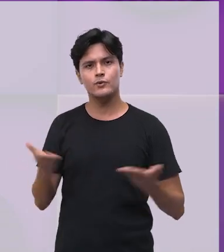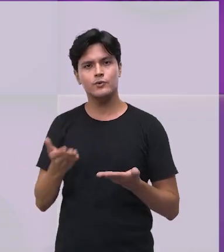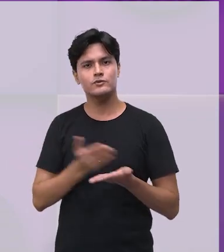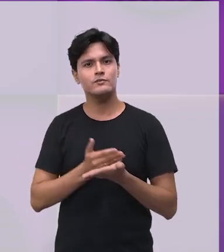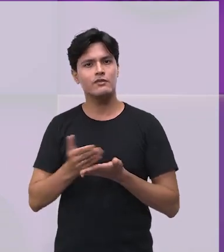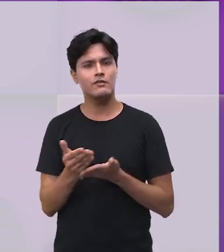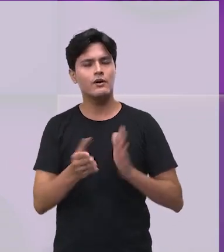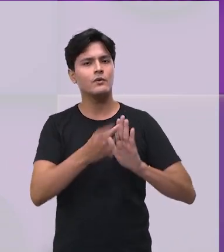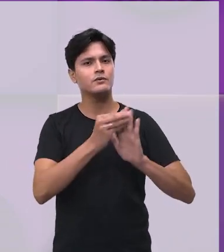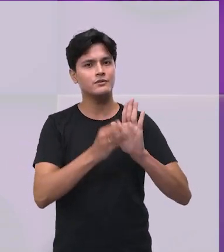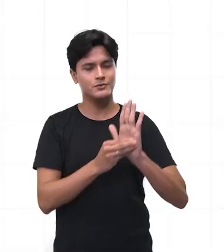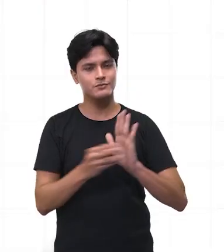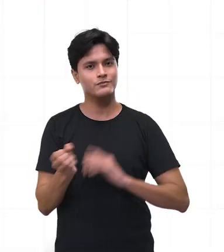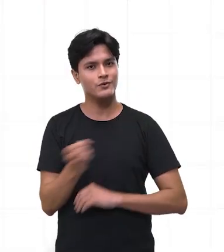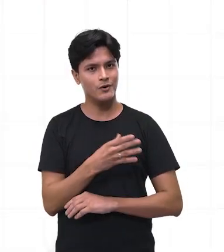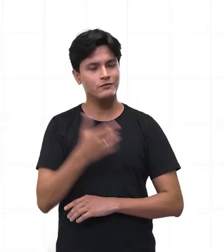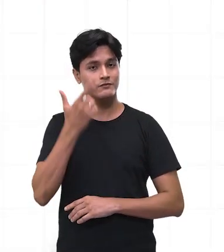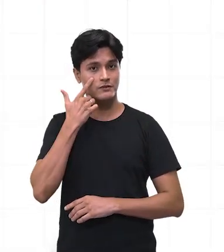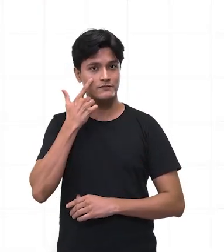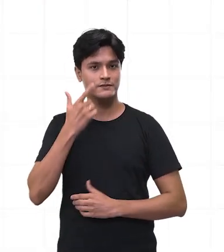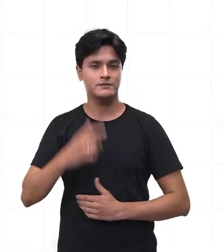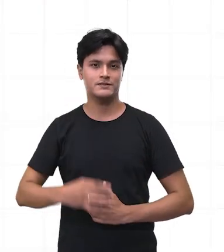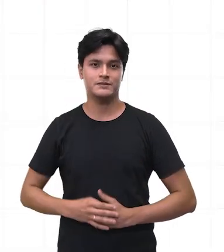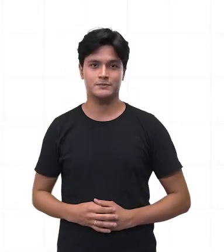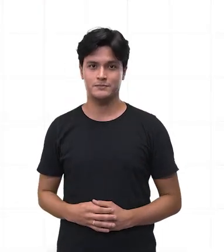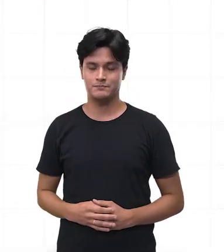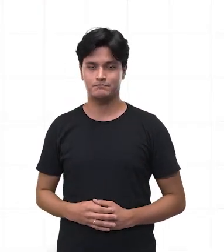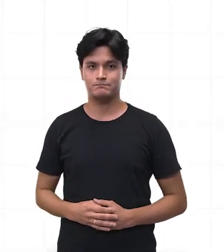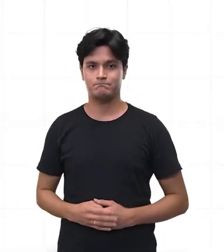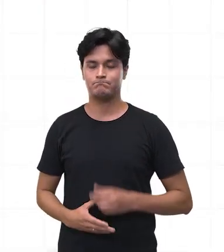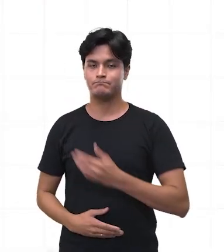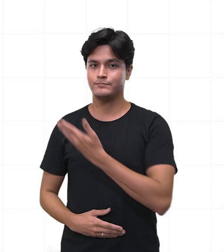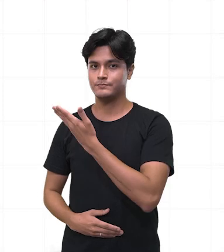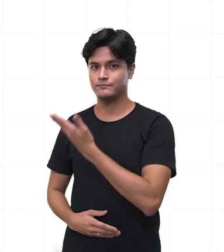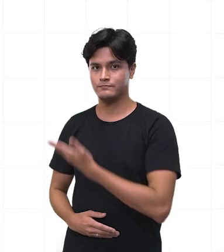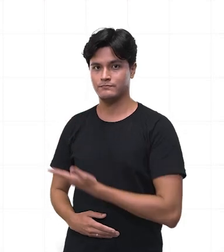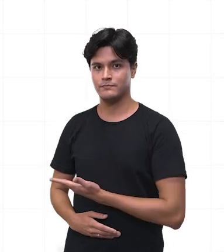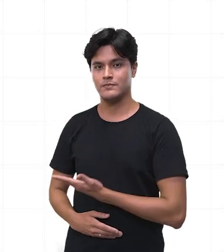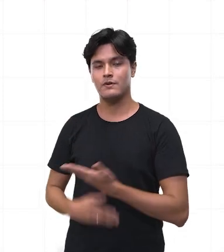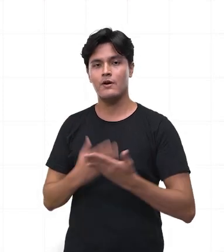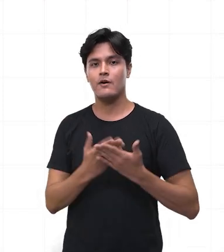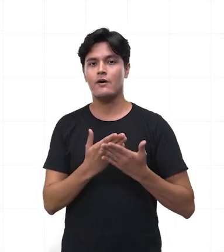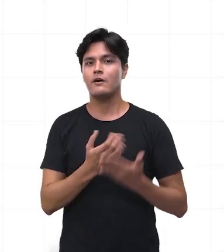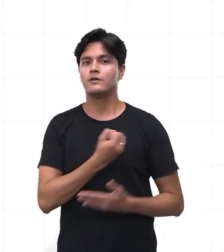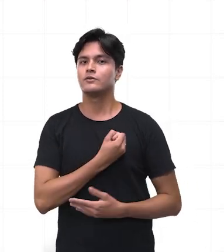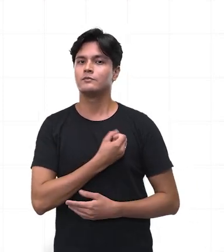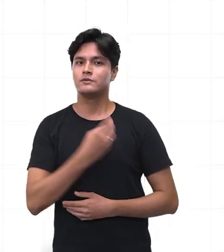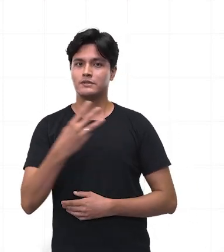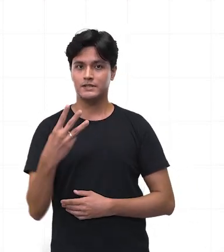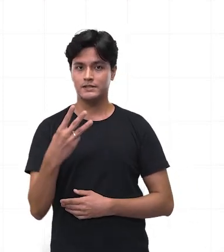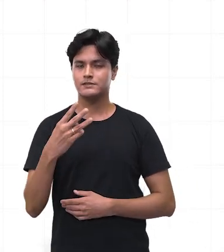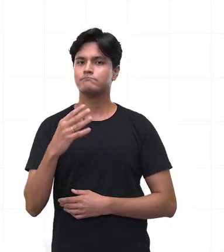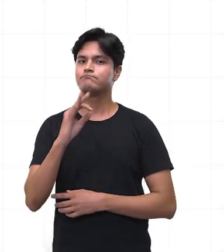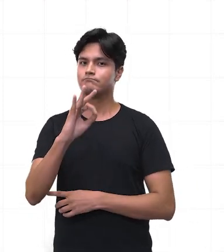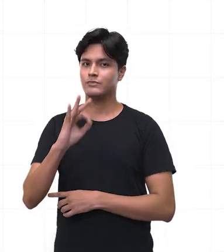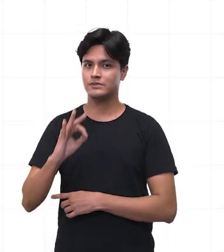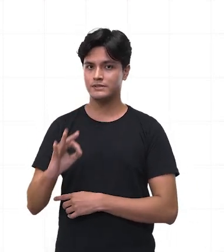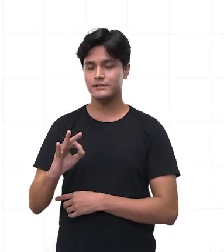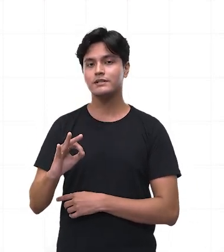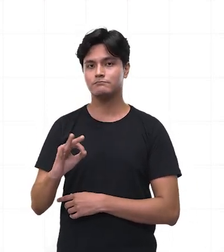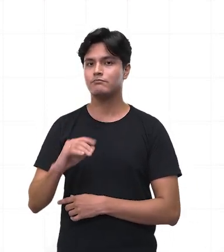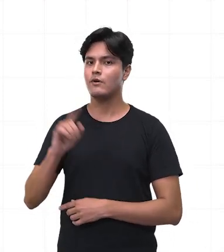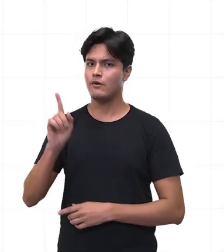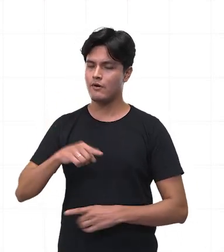novo conteúdo. Vamos acompanhar. Aí está, aula de número 3, porcentagem. Esse é o objeto de